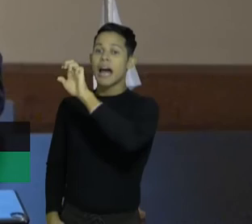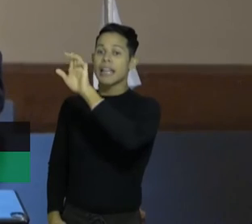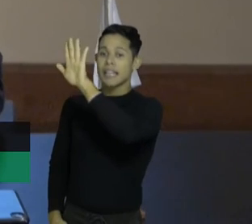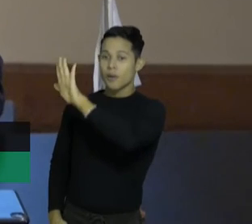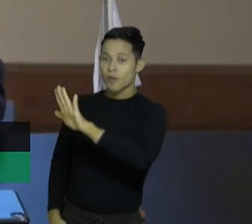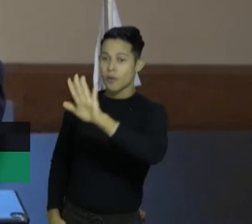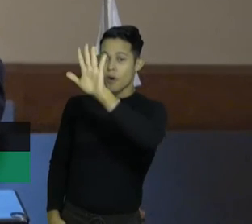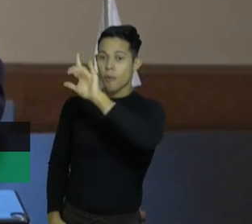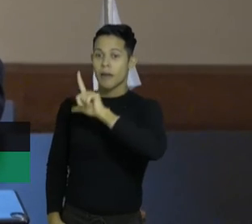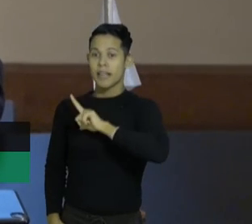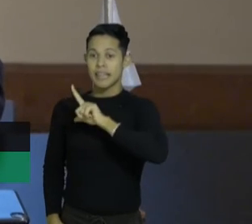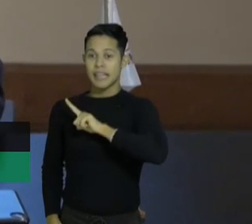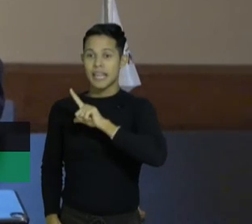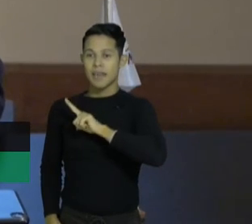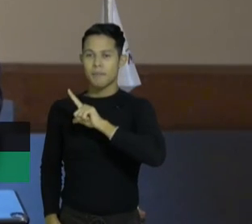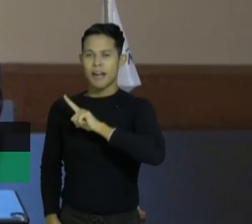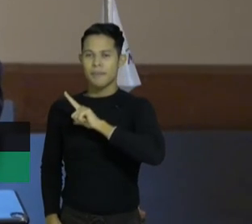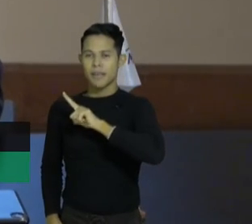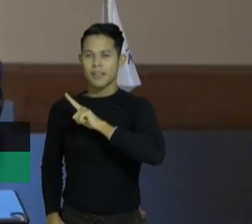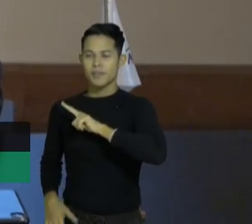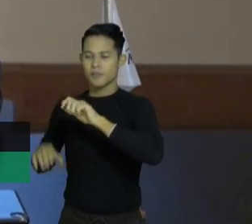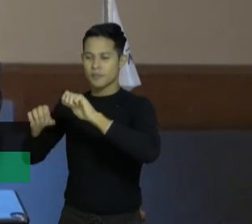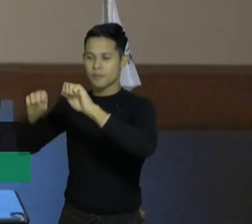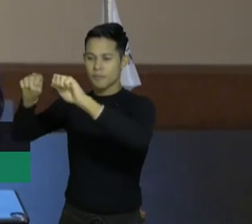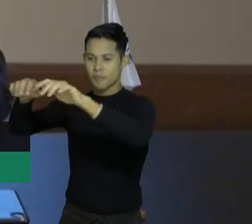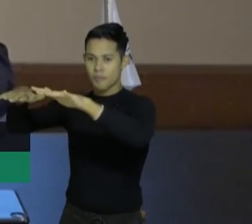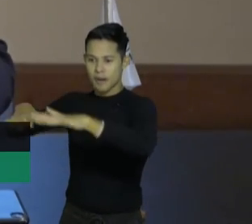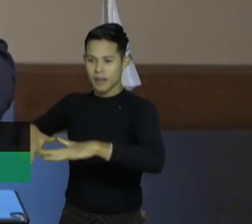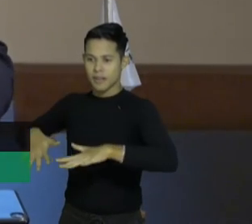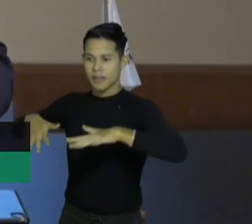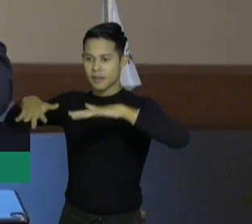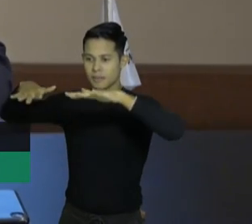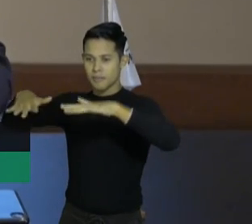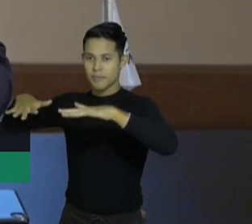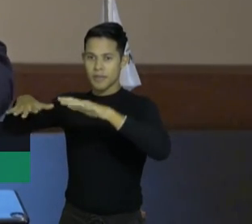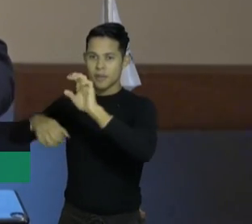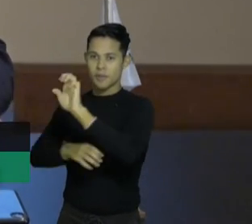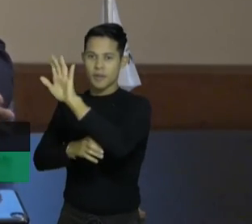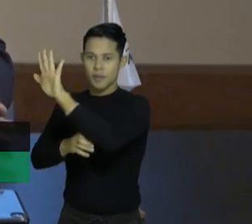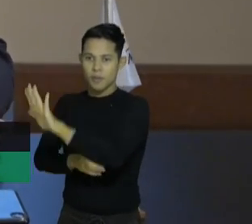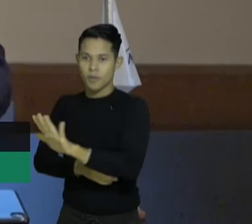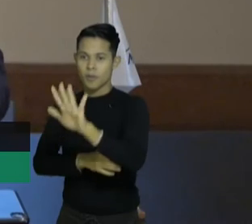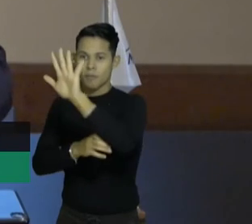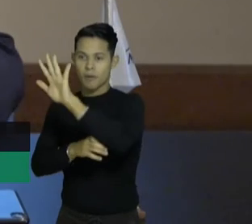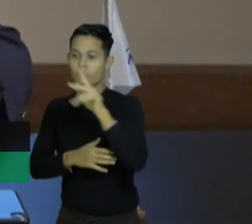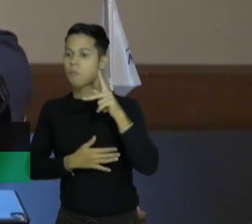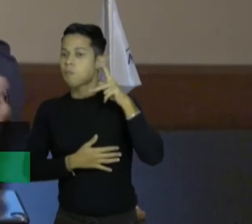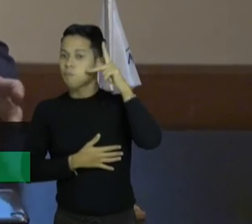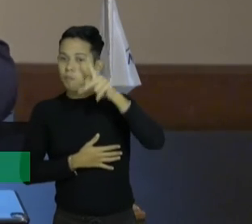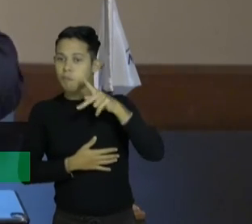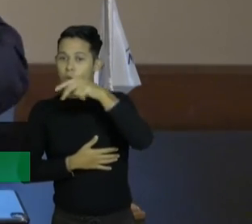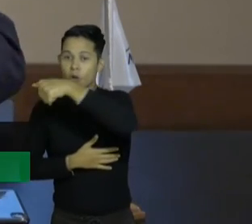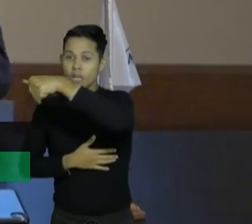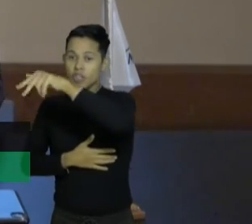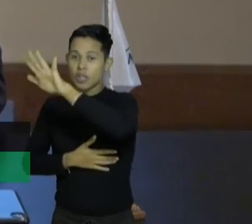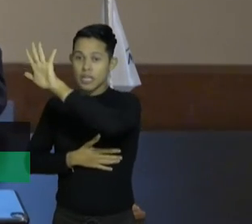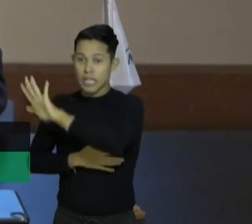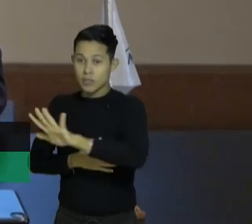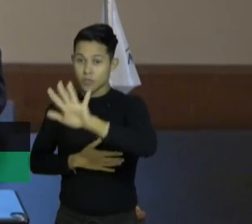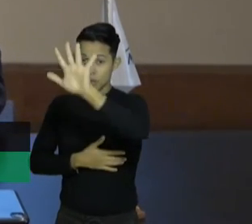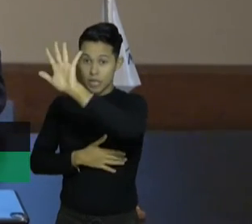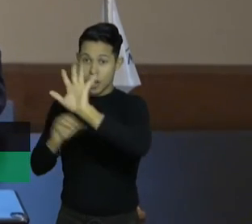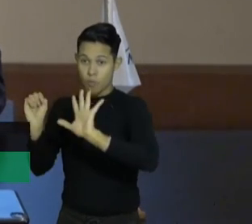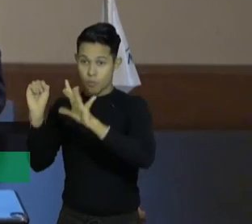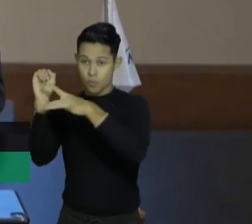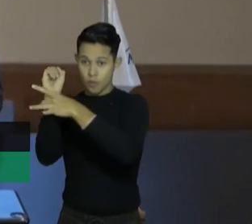Digamos um Parlamento europeu mas evidentemente as políticas nacionais foram preservadas quando foi constituído a